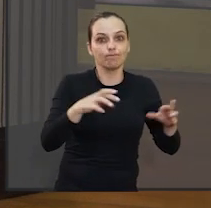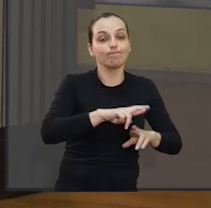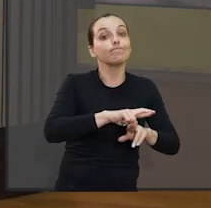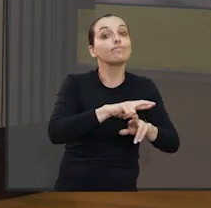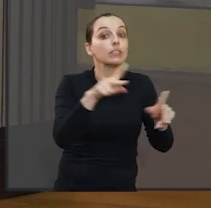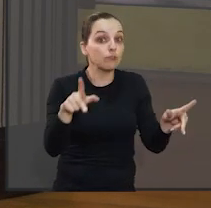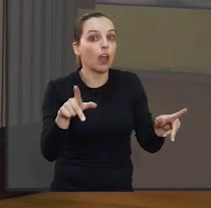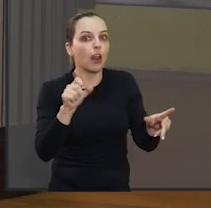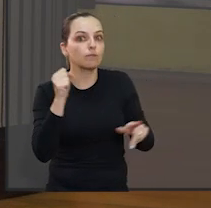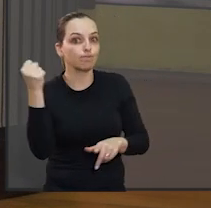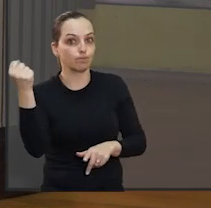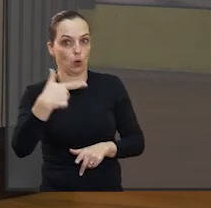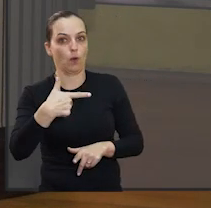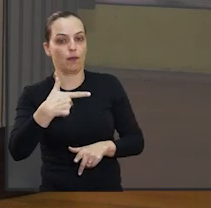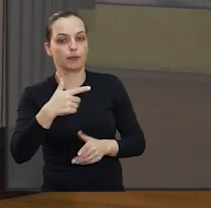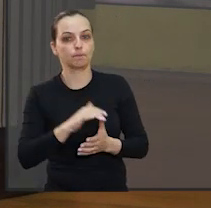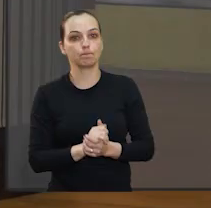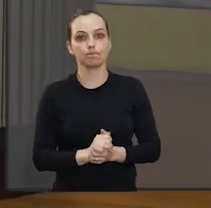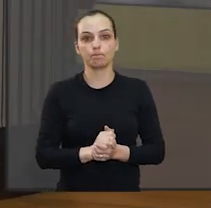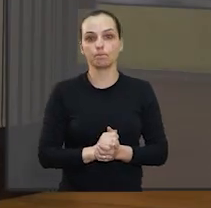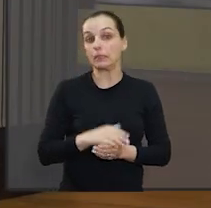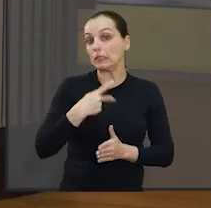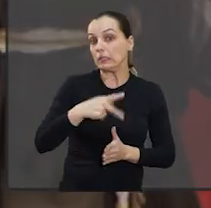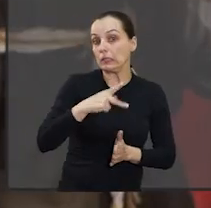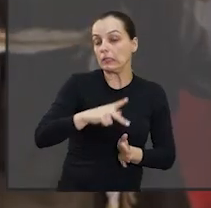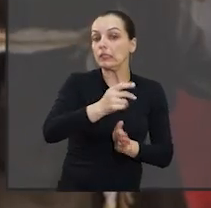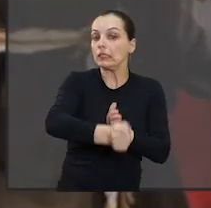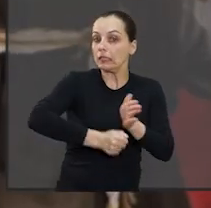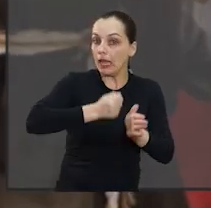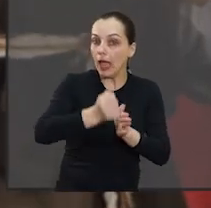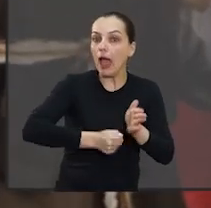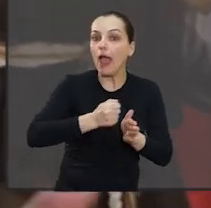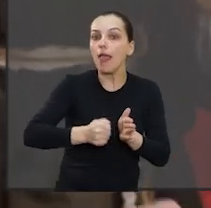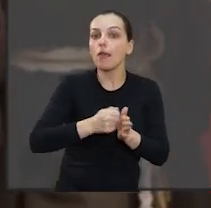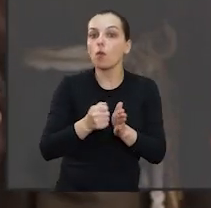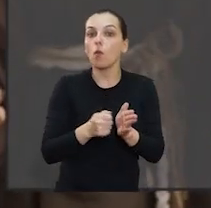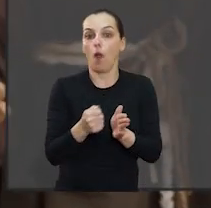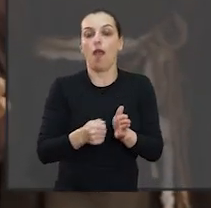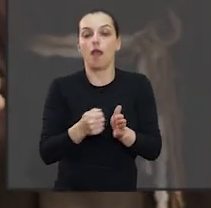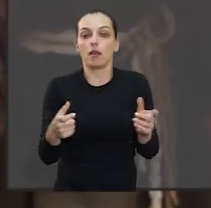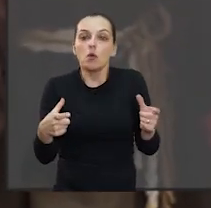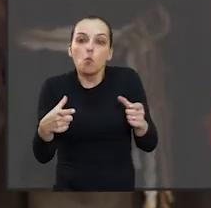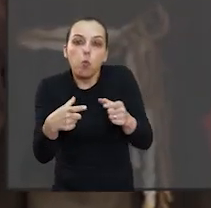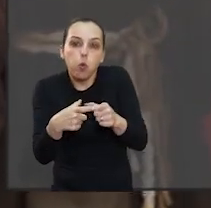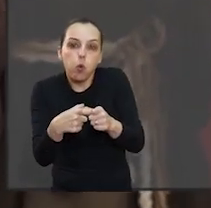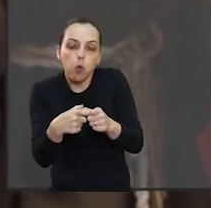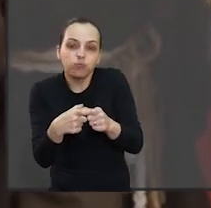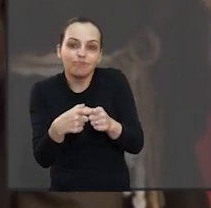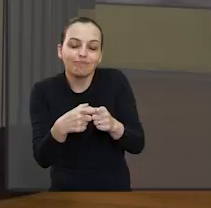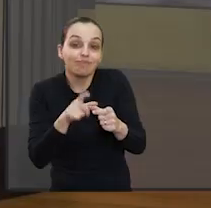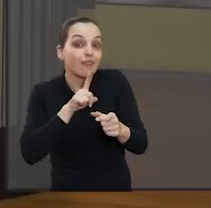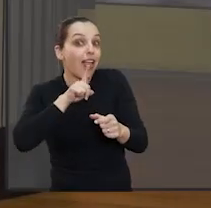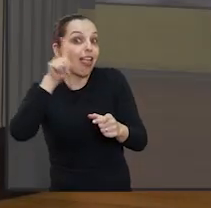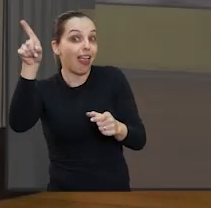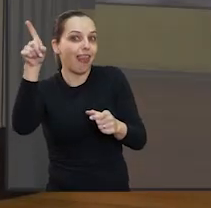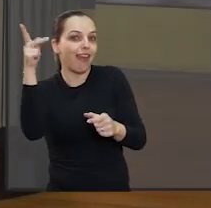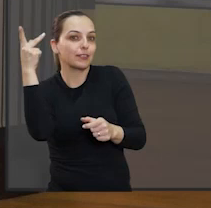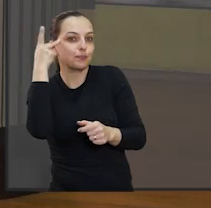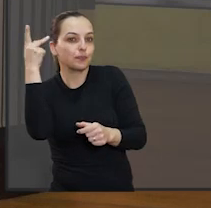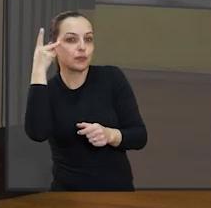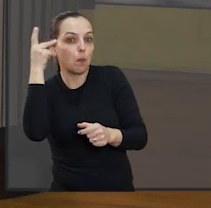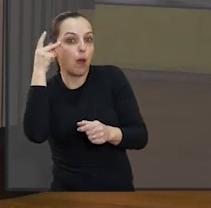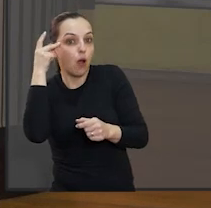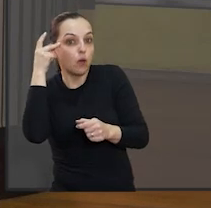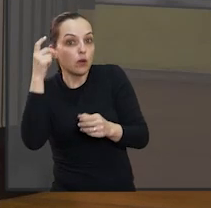uma grande cidade, né? Isso é muito normal, né? É bem plausível o que eu estou dizendo, né? Então, você está